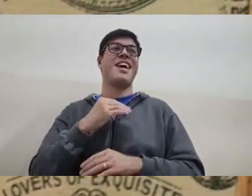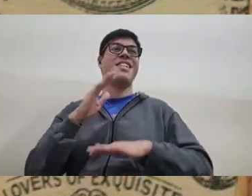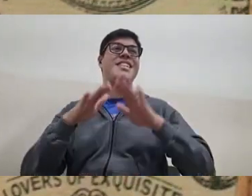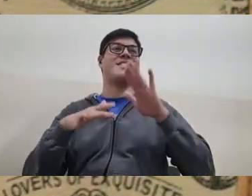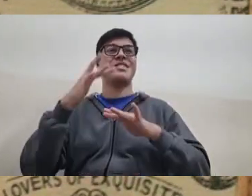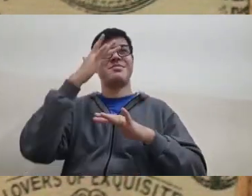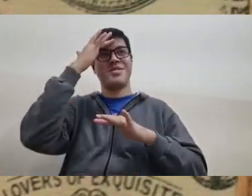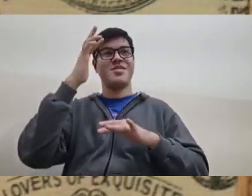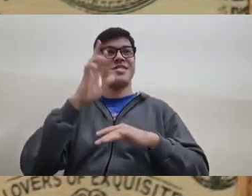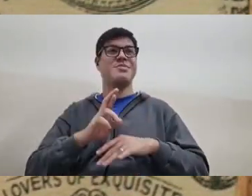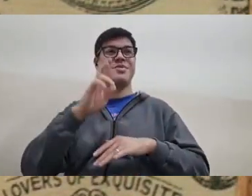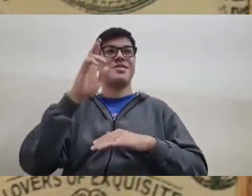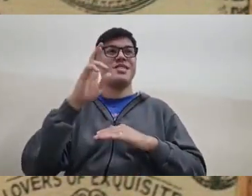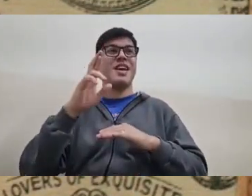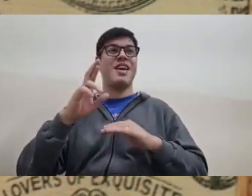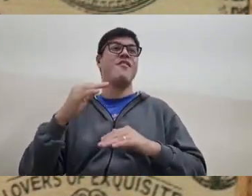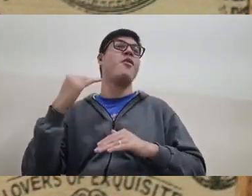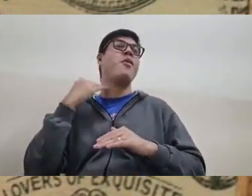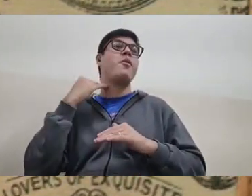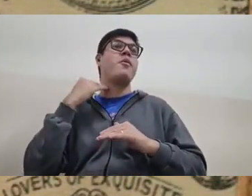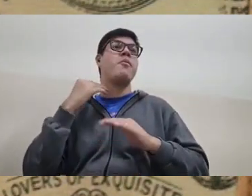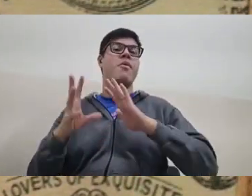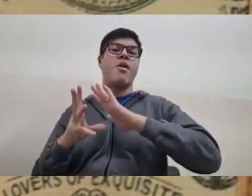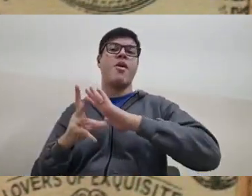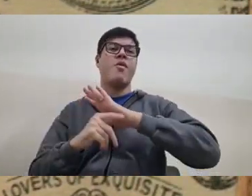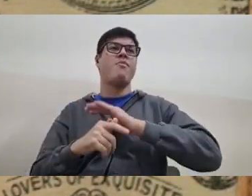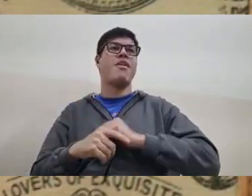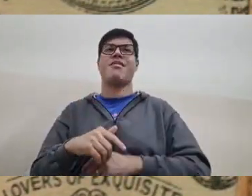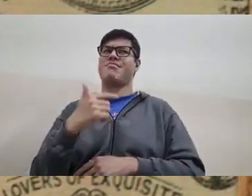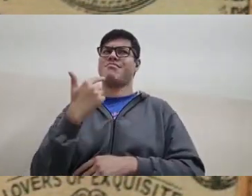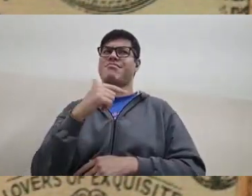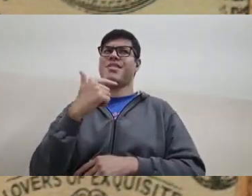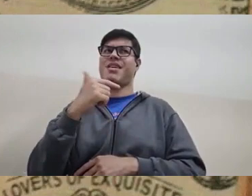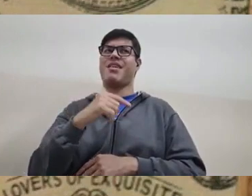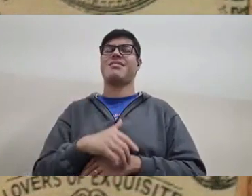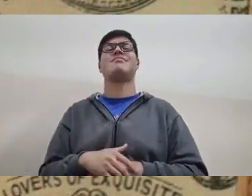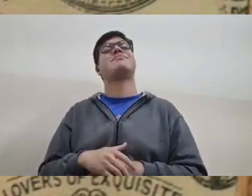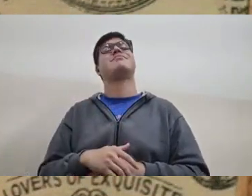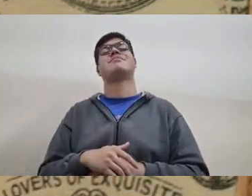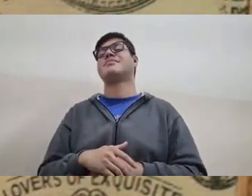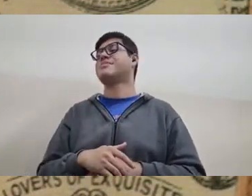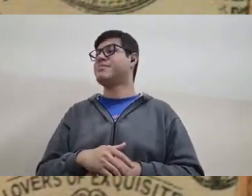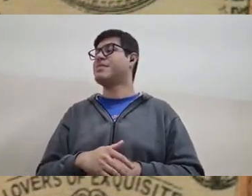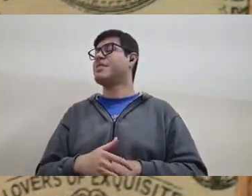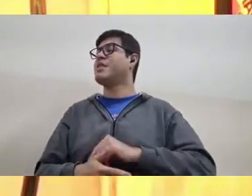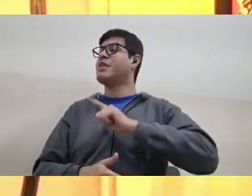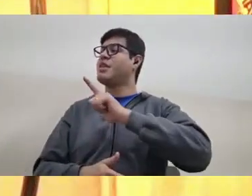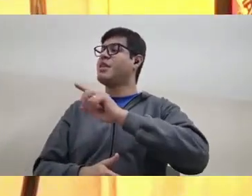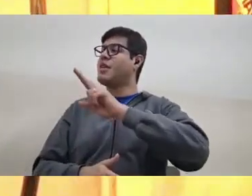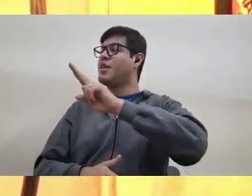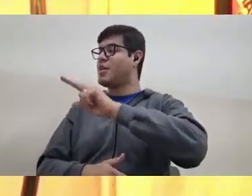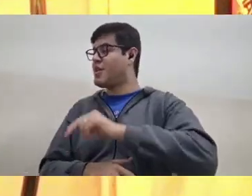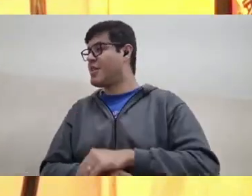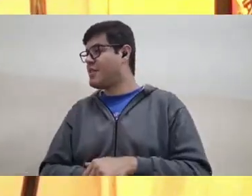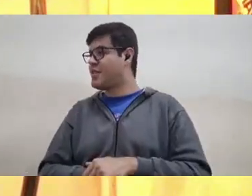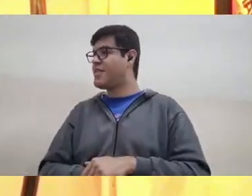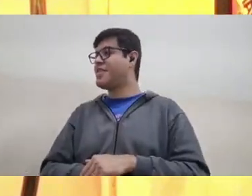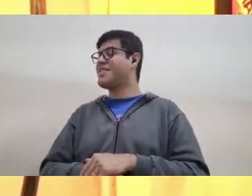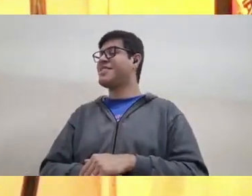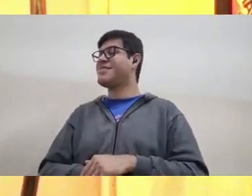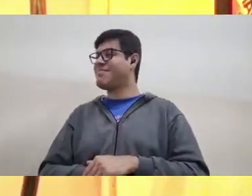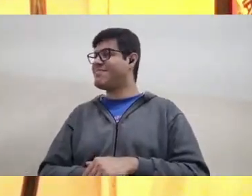entendeu também né então ele aprendeu isso daí o Luiz Roberto